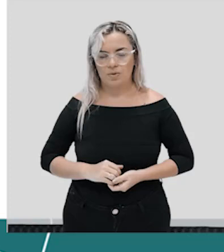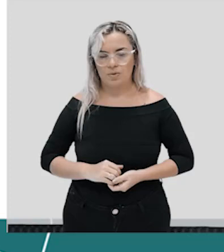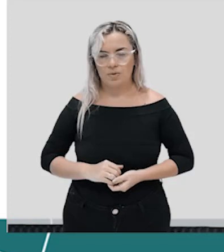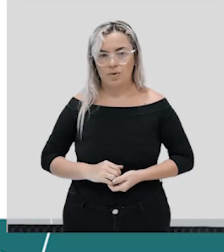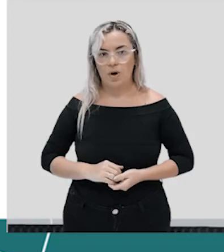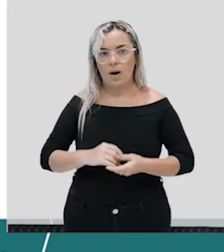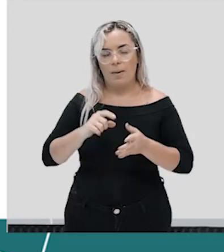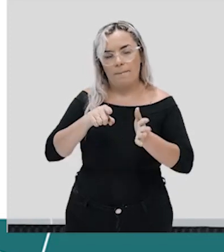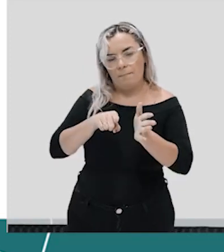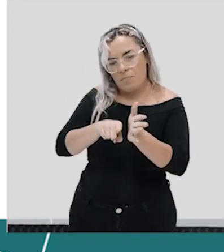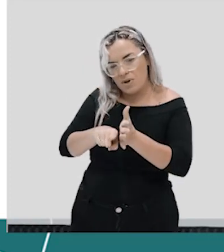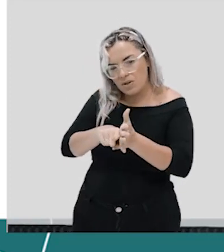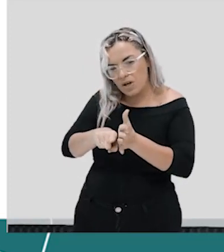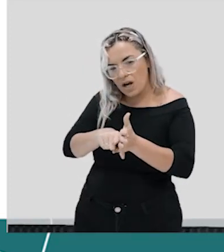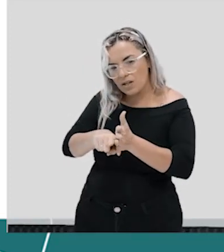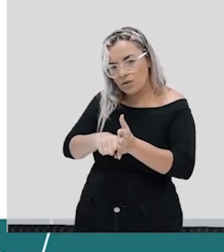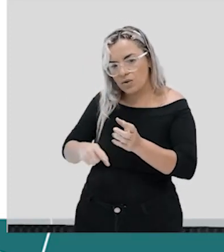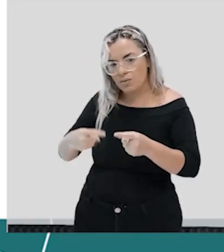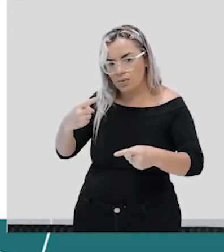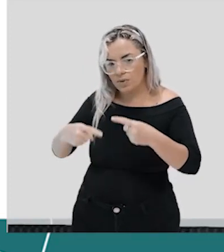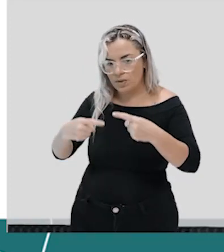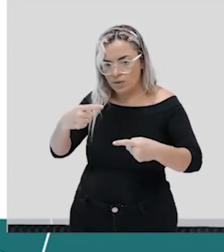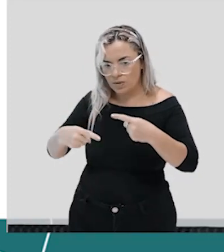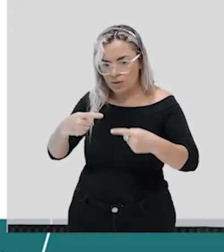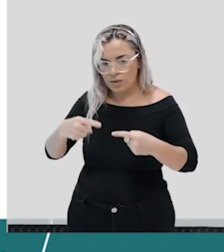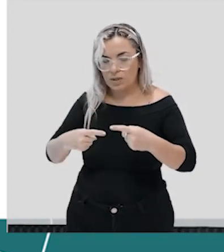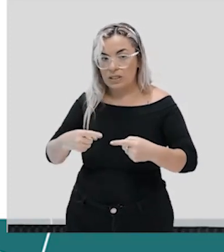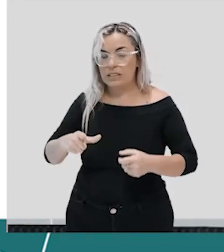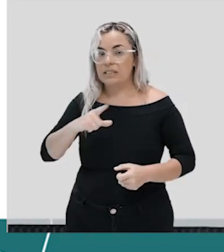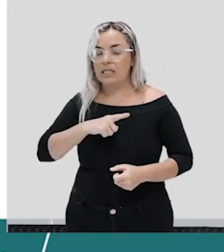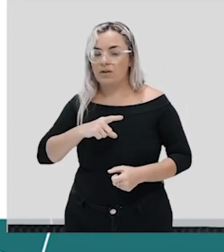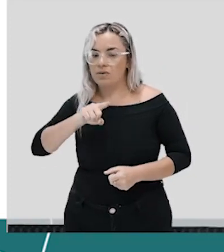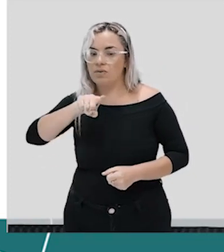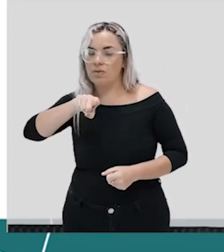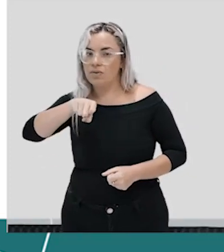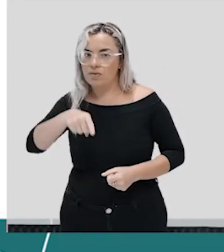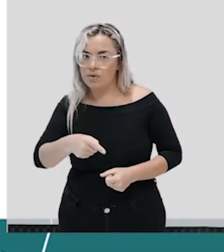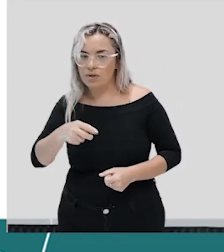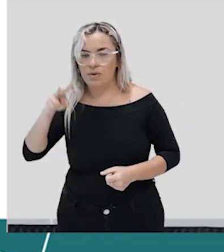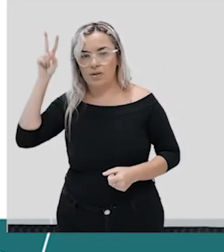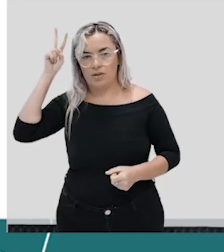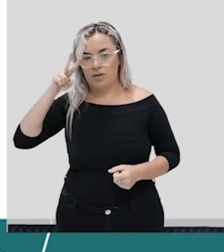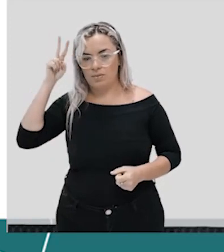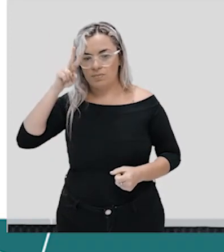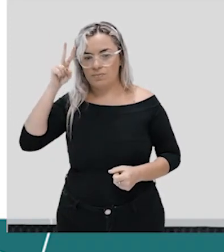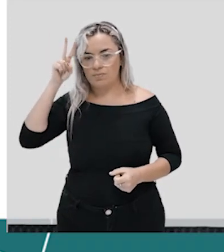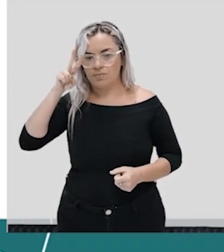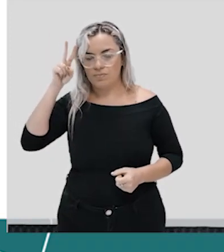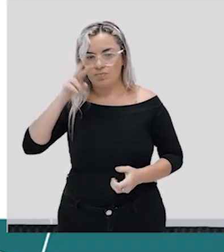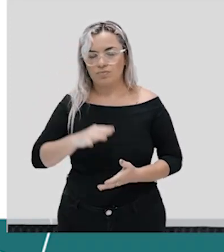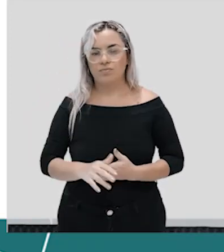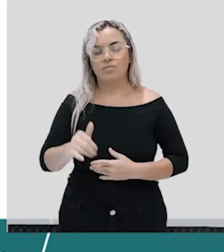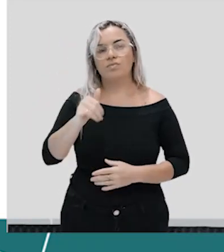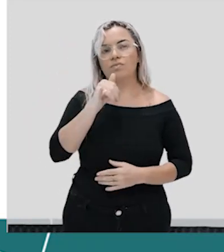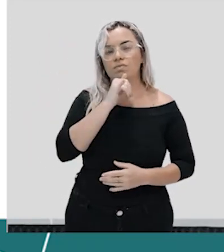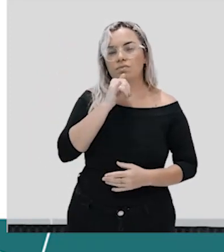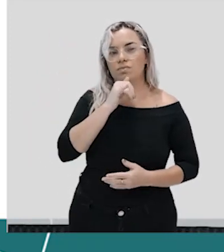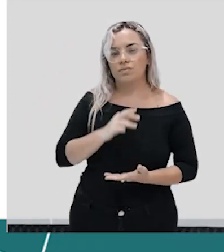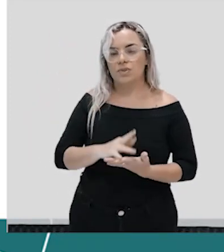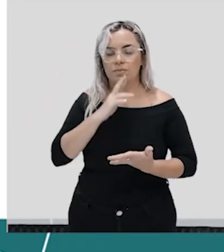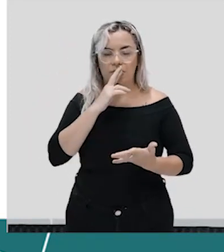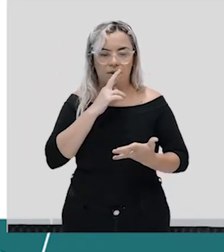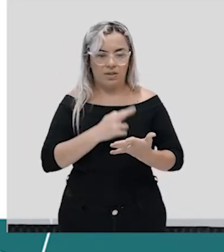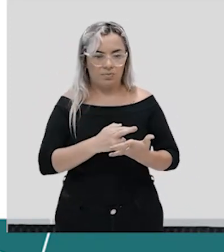uma vírgula. Lembrem-se disso. Não, um assunto puxa o outro. Por exemplo, para responder